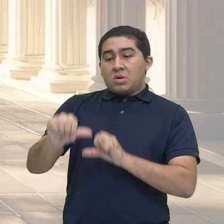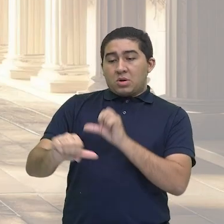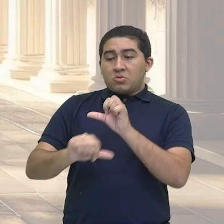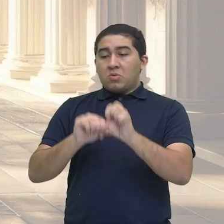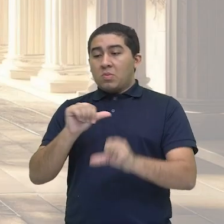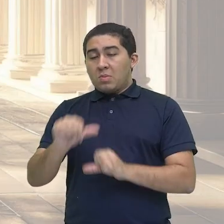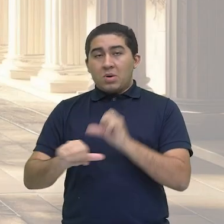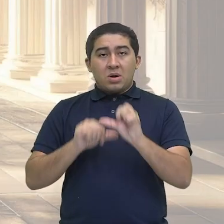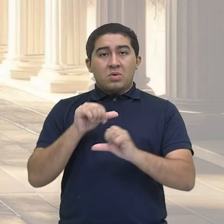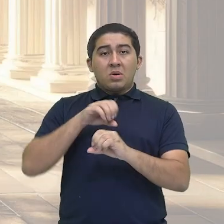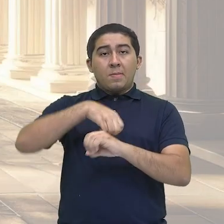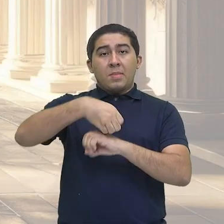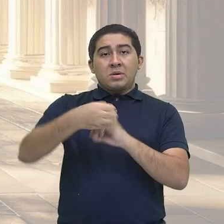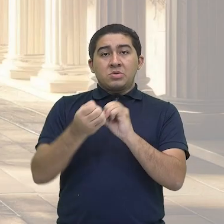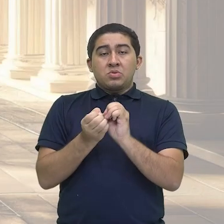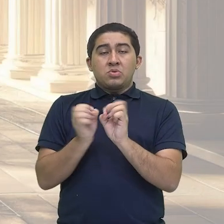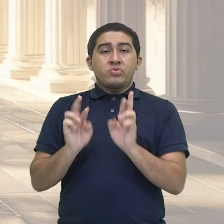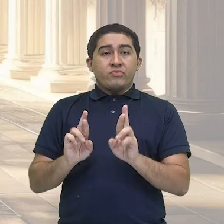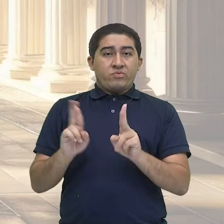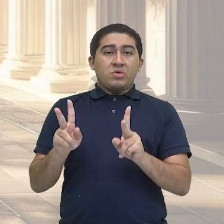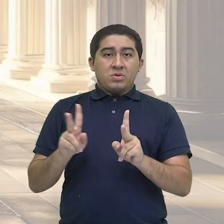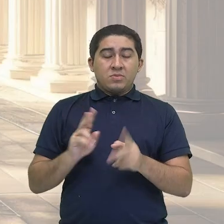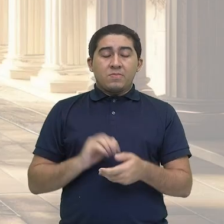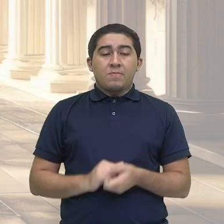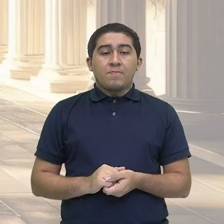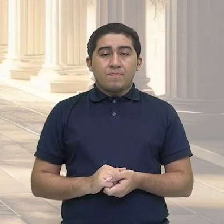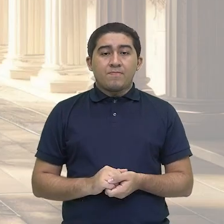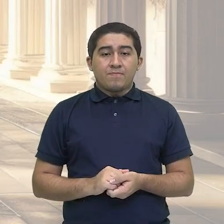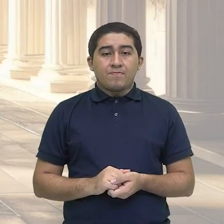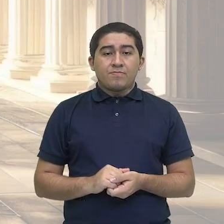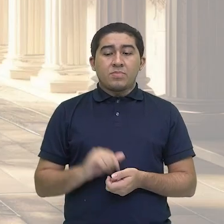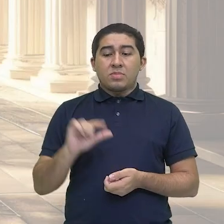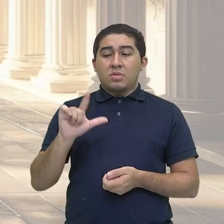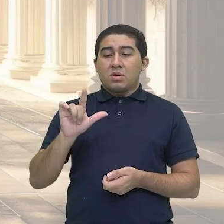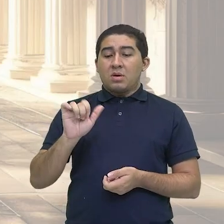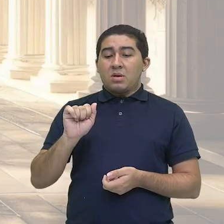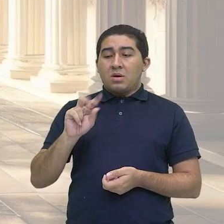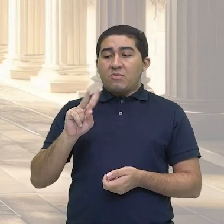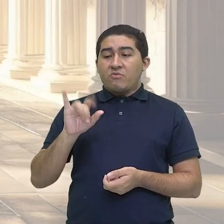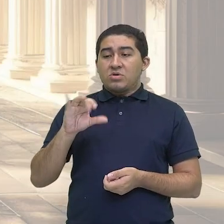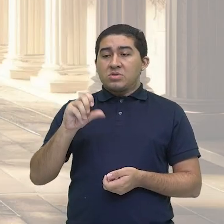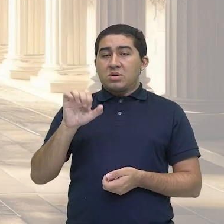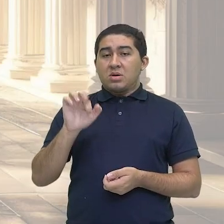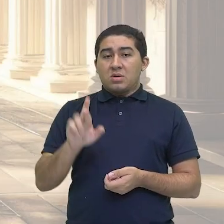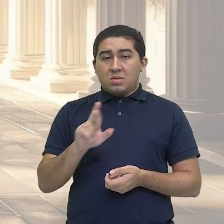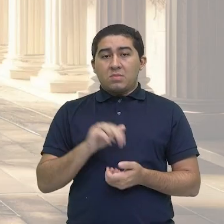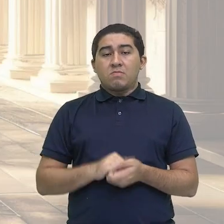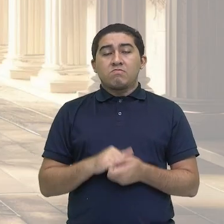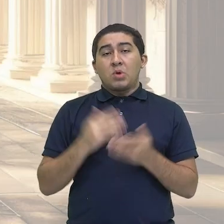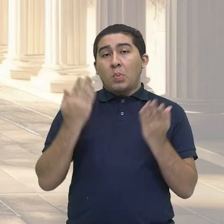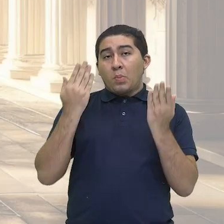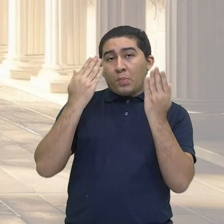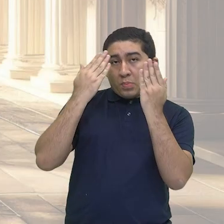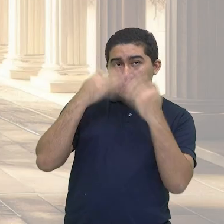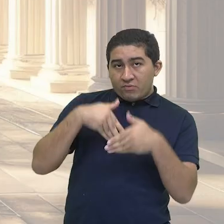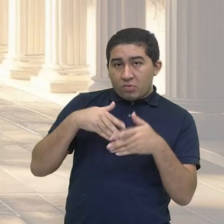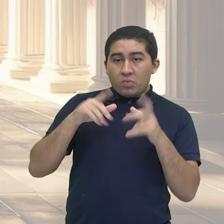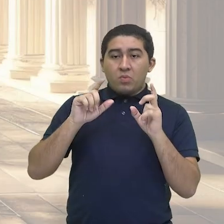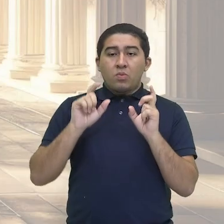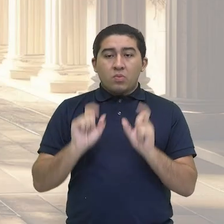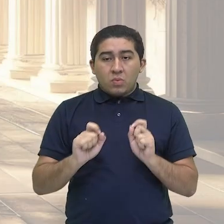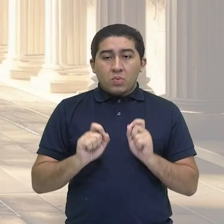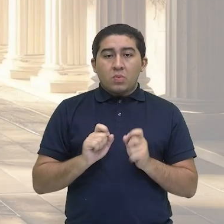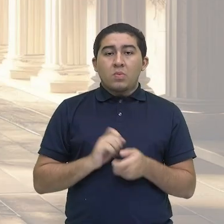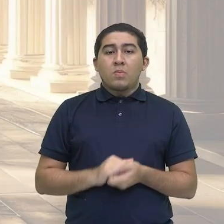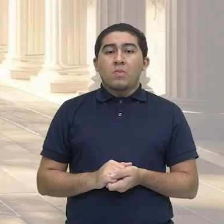em partículas diferentes. Lavoisier, ele provou,